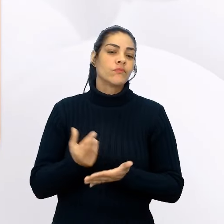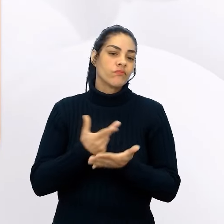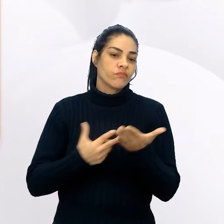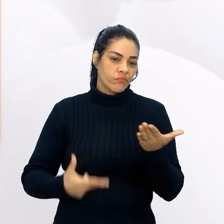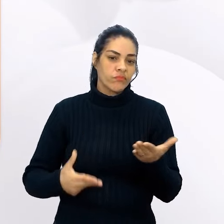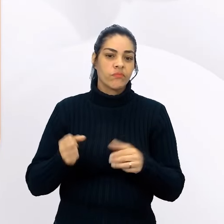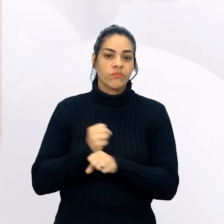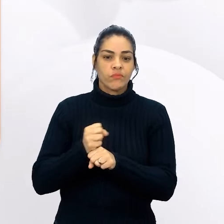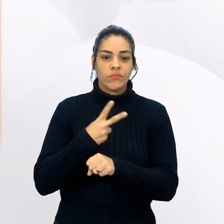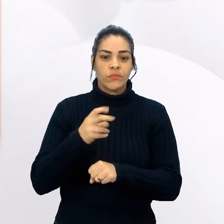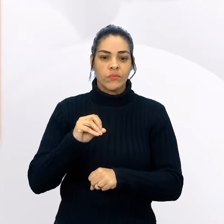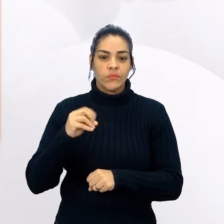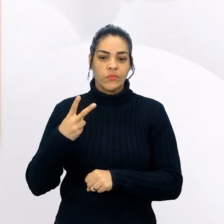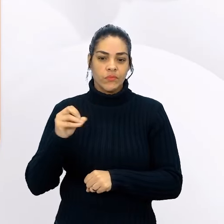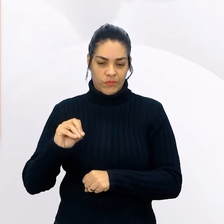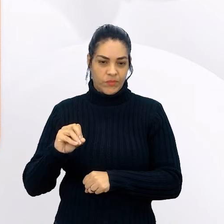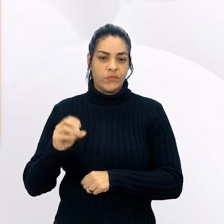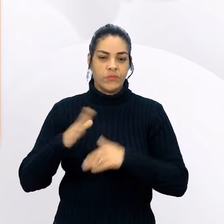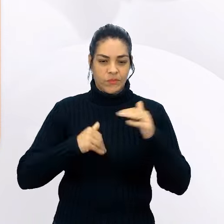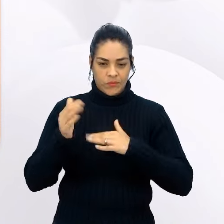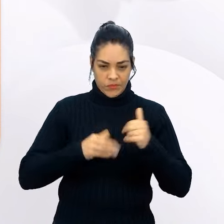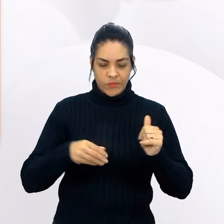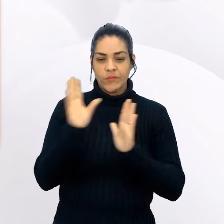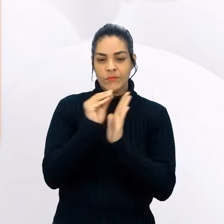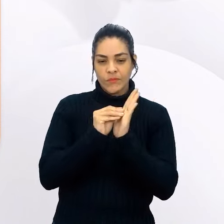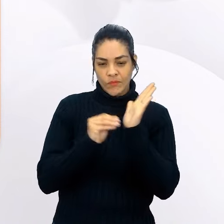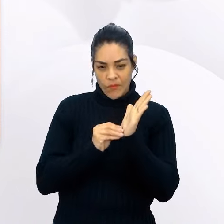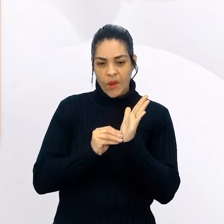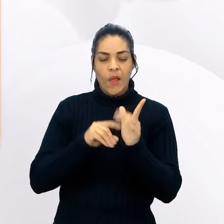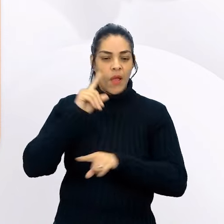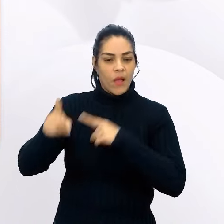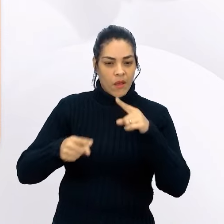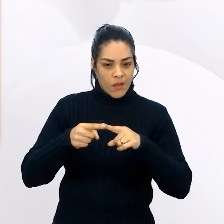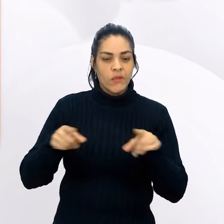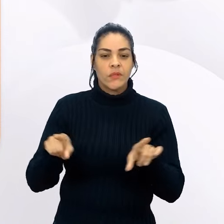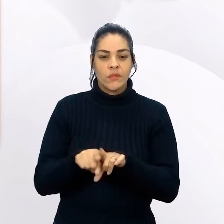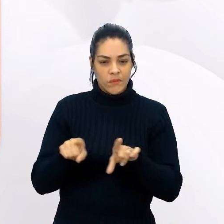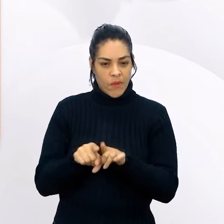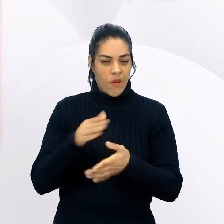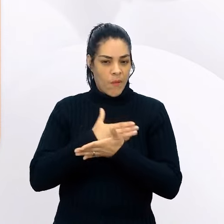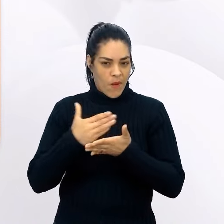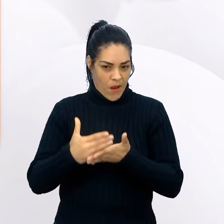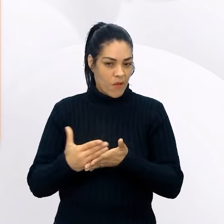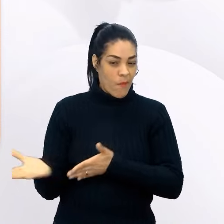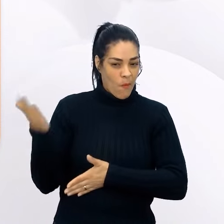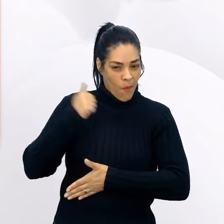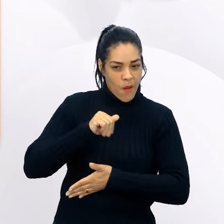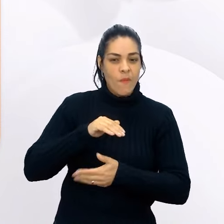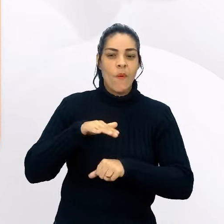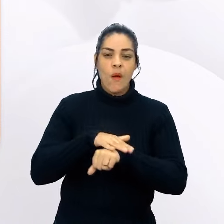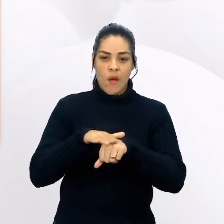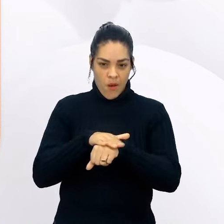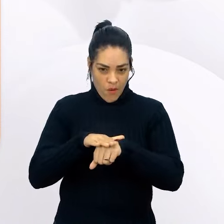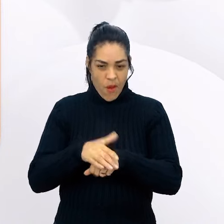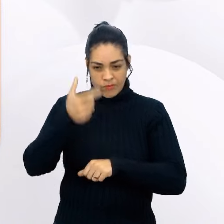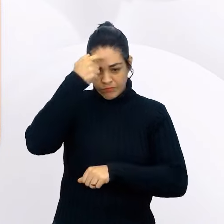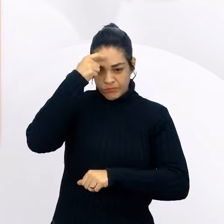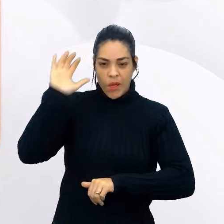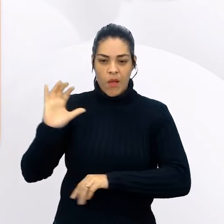2020, habilidade, conteúdos e objetivos para começar, vamos conversar, consciência